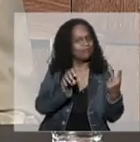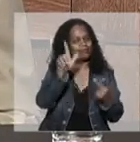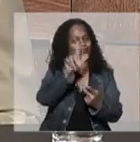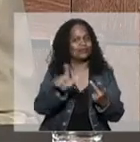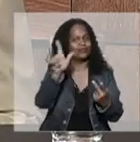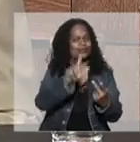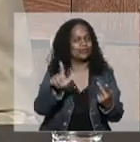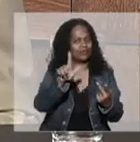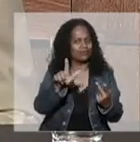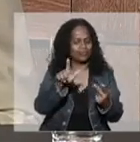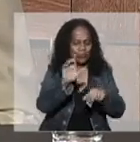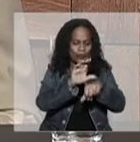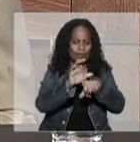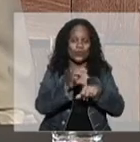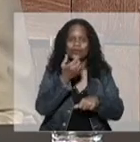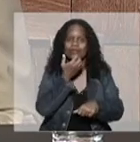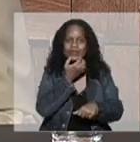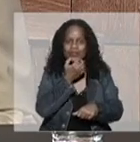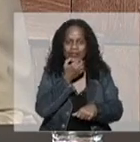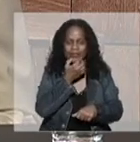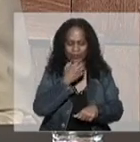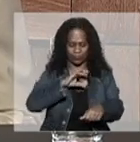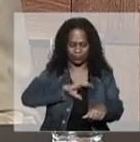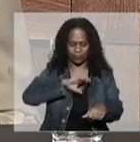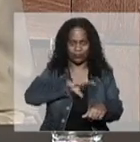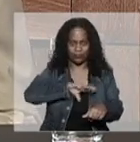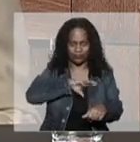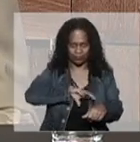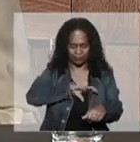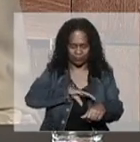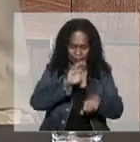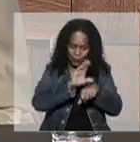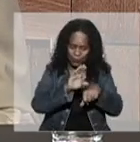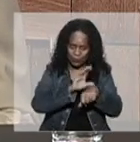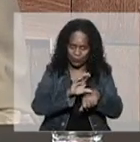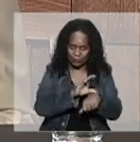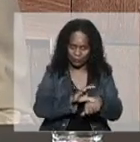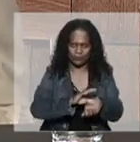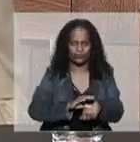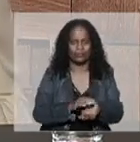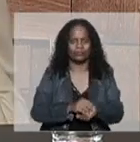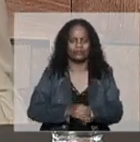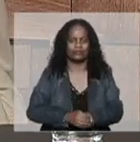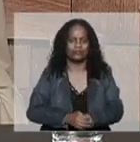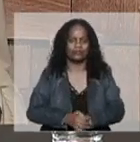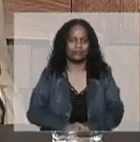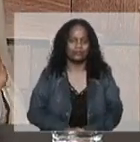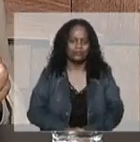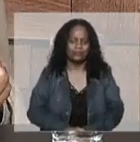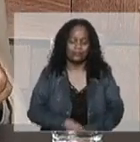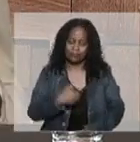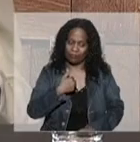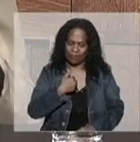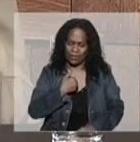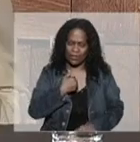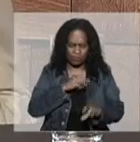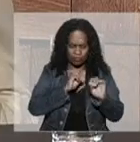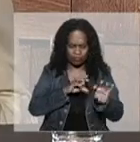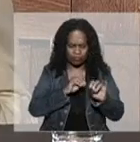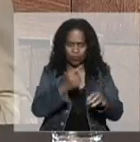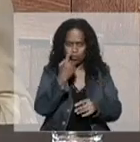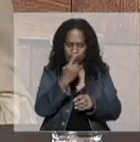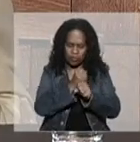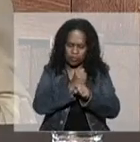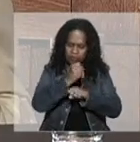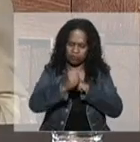inglês. Eu fiz português e inglês. E fiz curso de inglês lá com a dona Vera. Eu dei aula